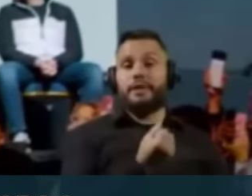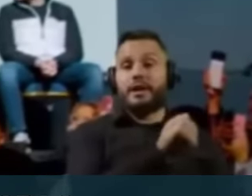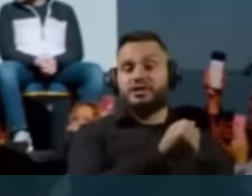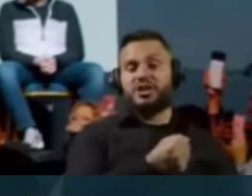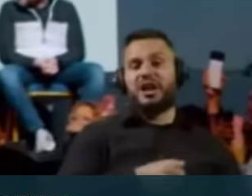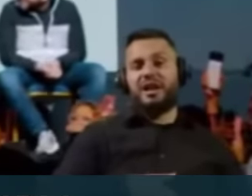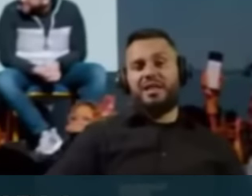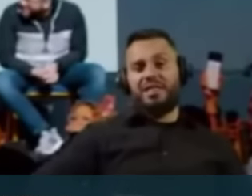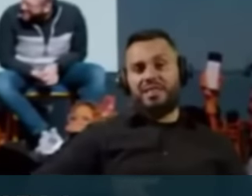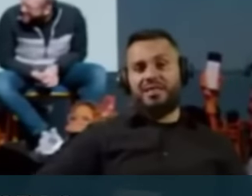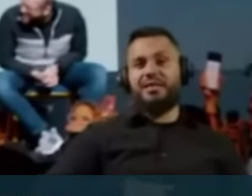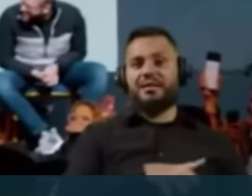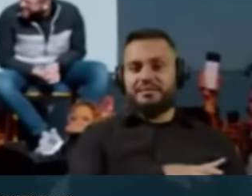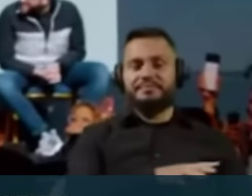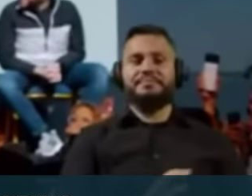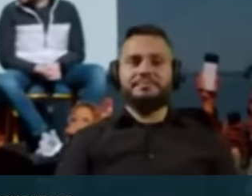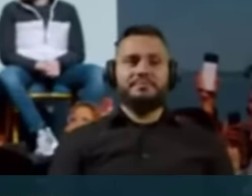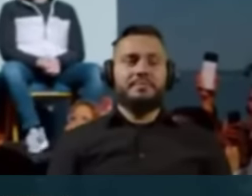Eu chego em Brasília